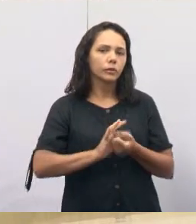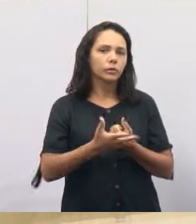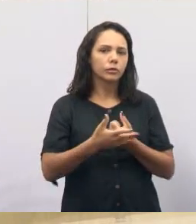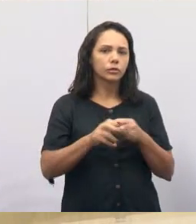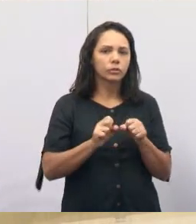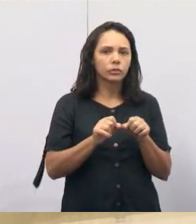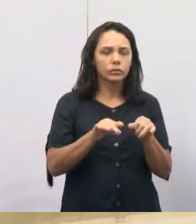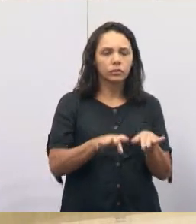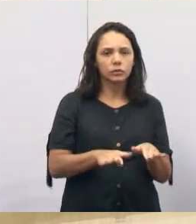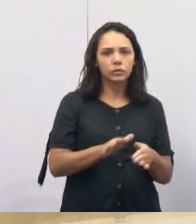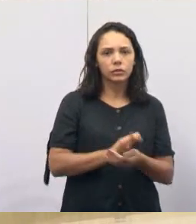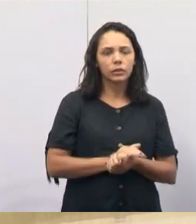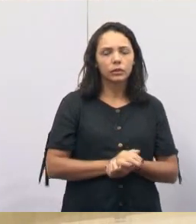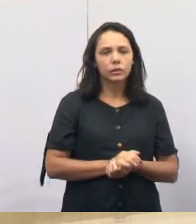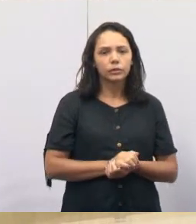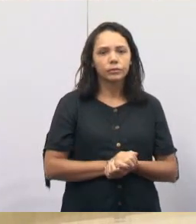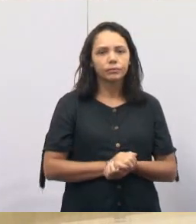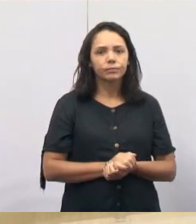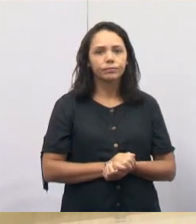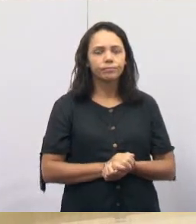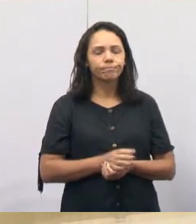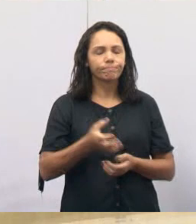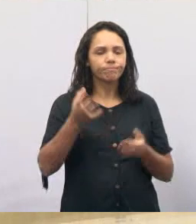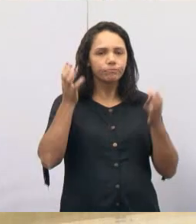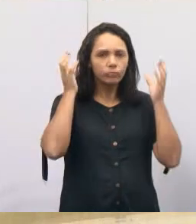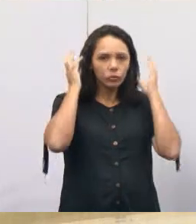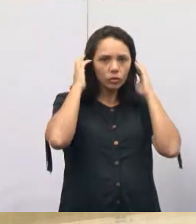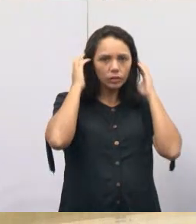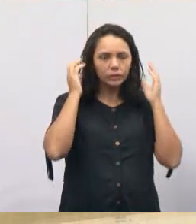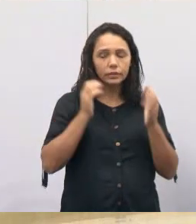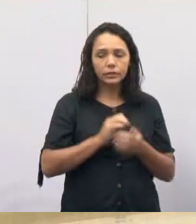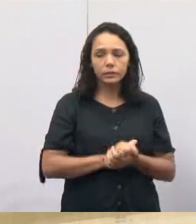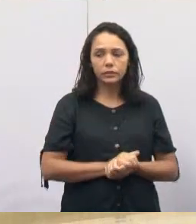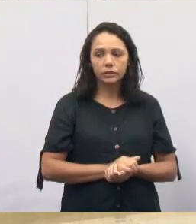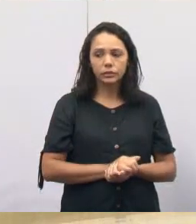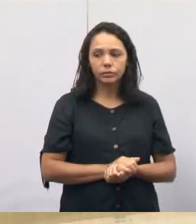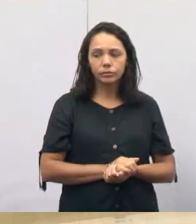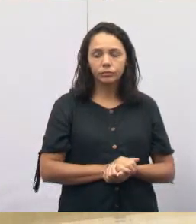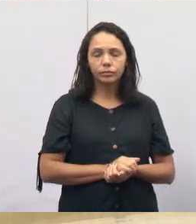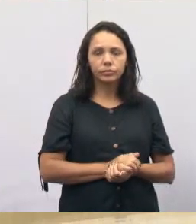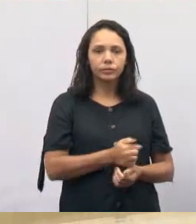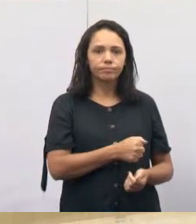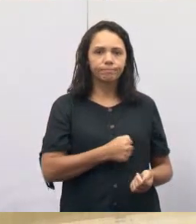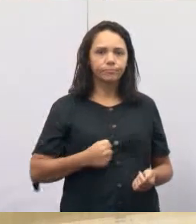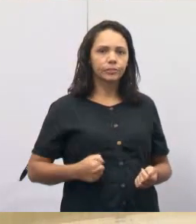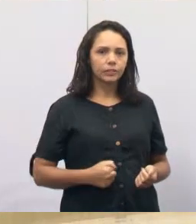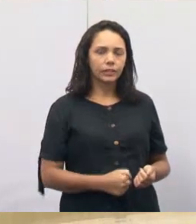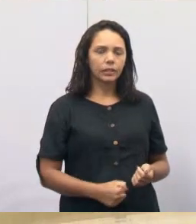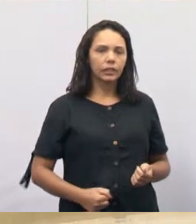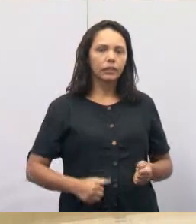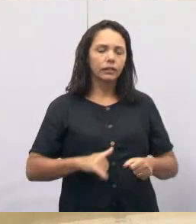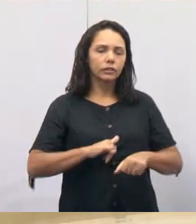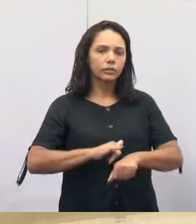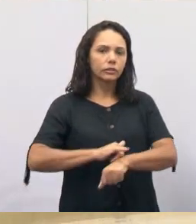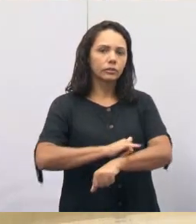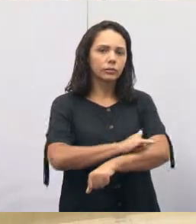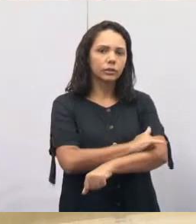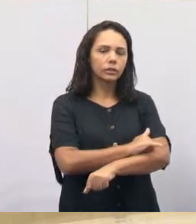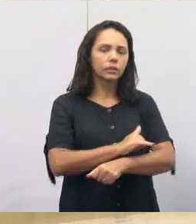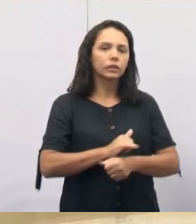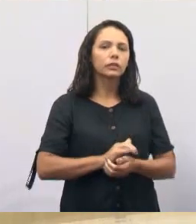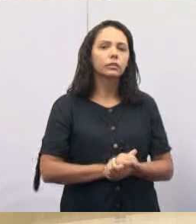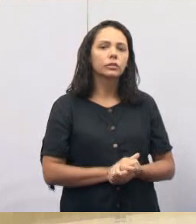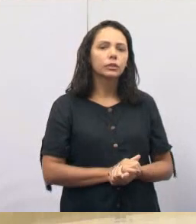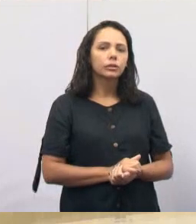fonoaudiologia, avaliação auditiva, fonoaudiologia, reabilitação auditiva, gastrocirurgia, obesidade